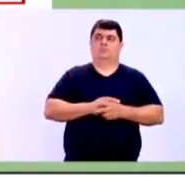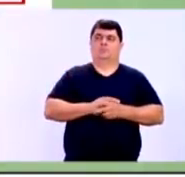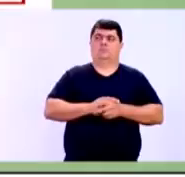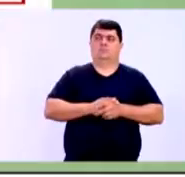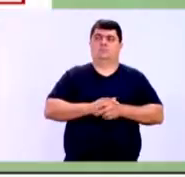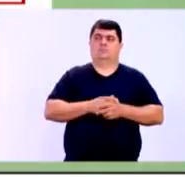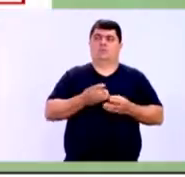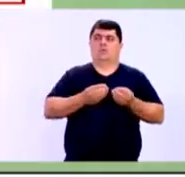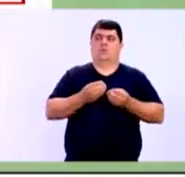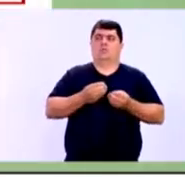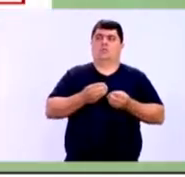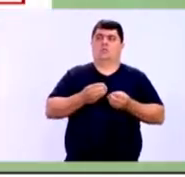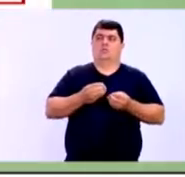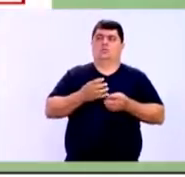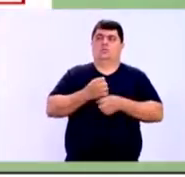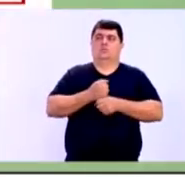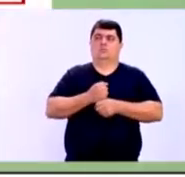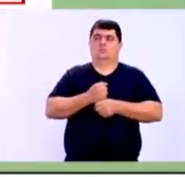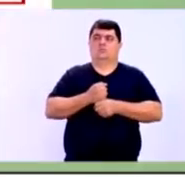Como é que ficou o nosso saldo?